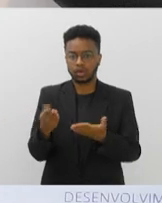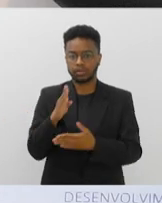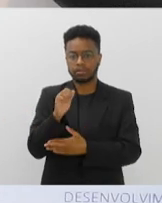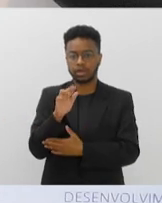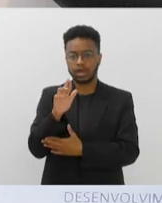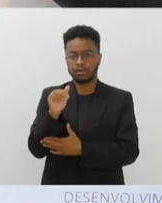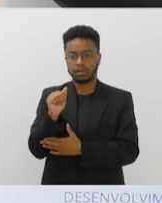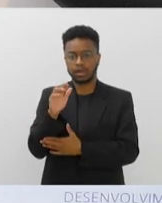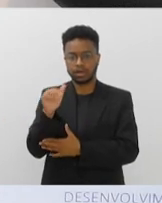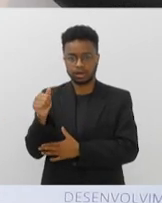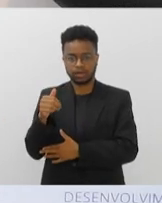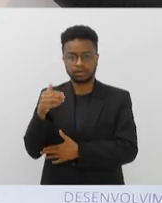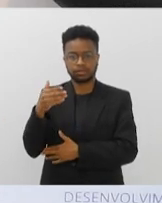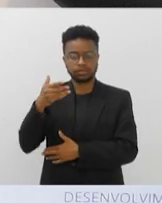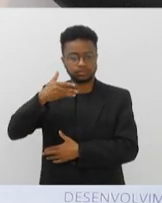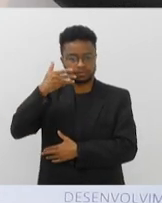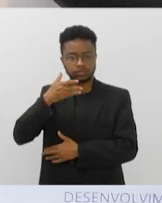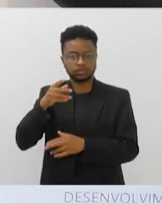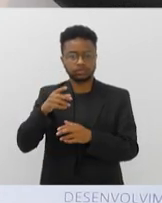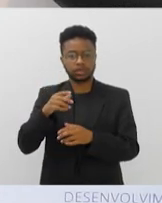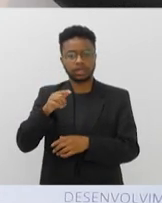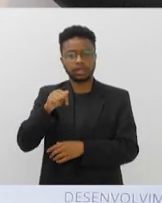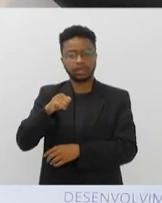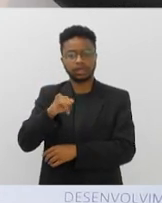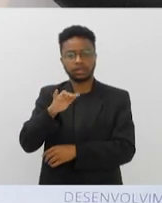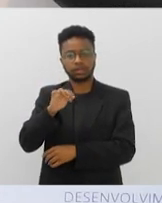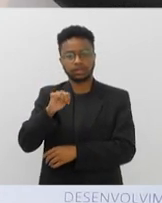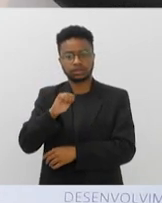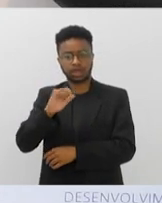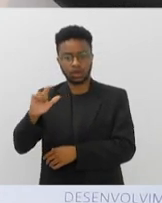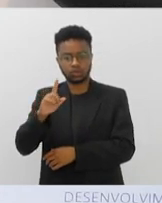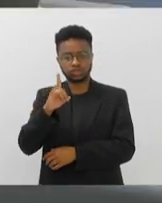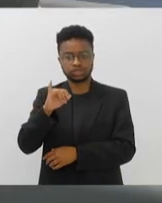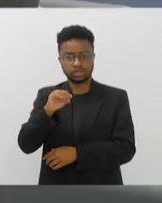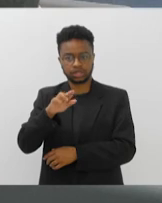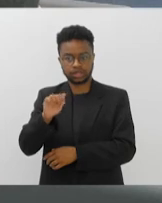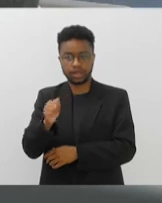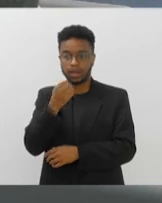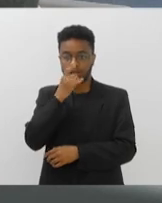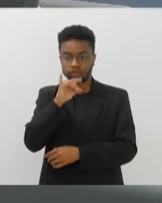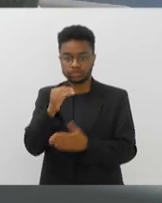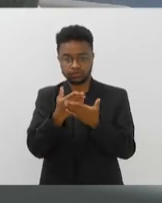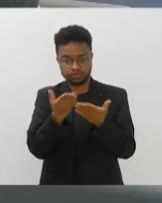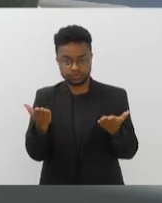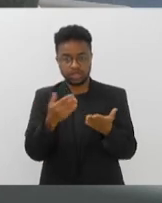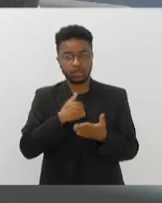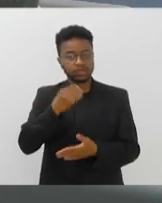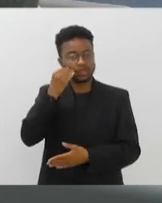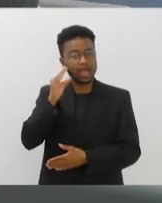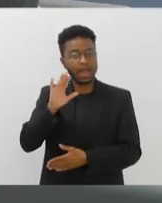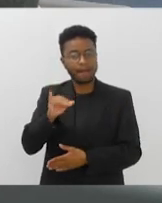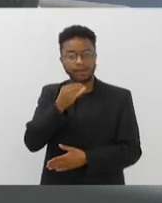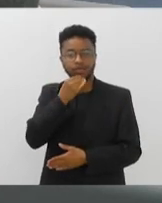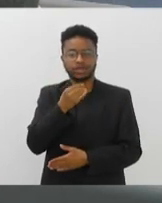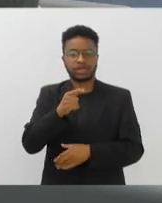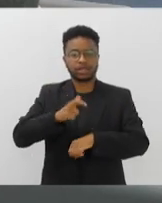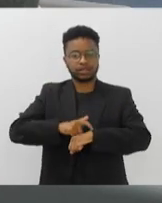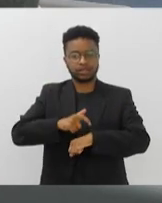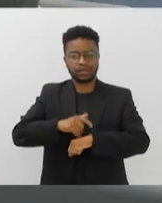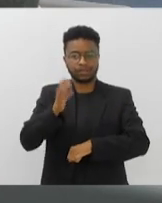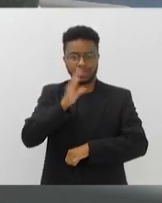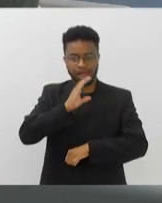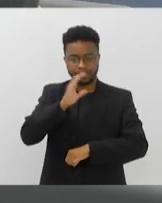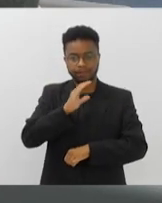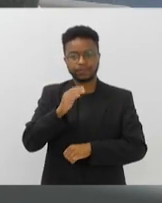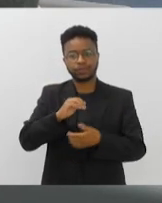eh do quintal de Ana bom dia a todos eu vou tentar aproveitar o meu tempo muito rapidamente né